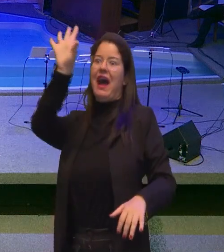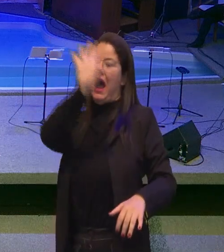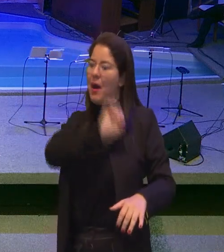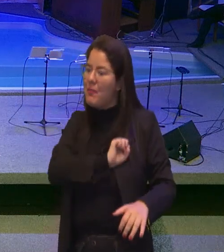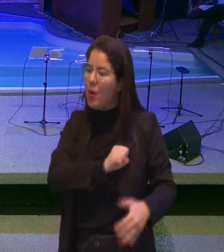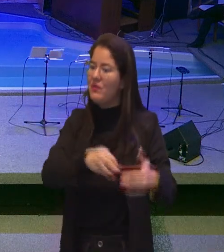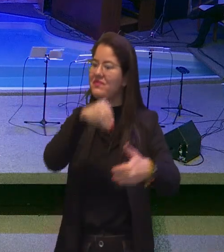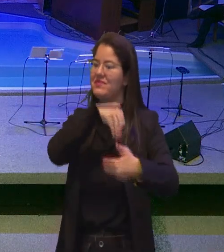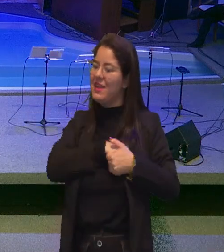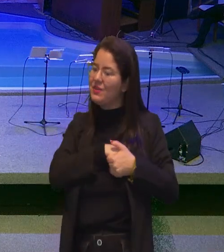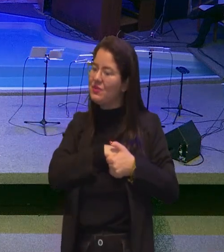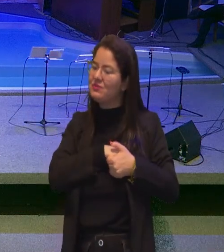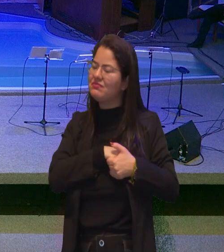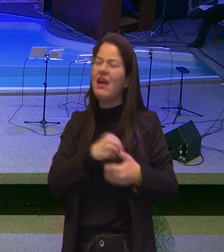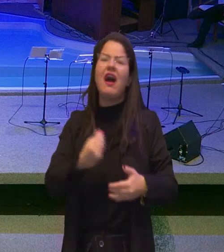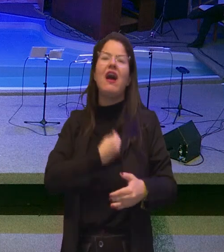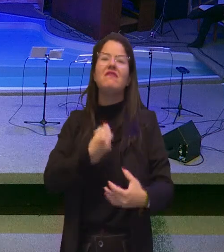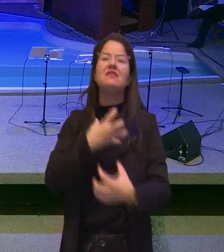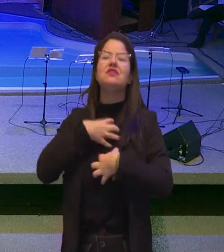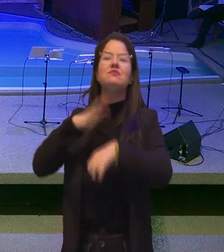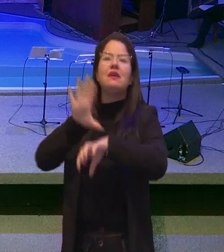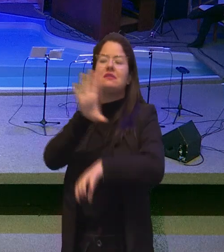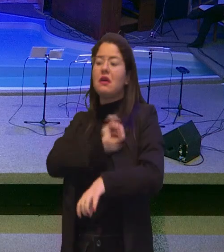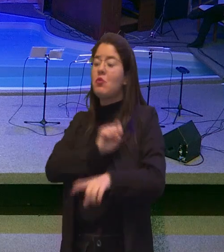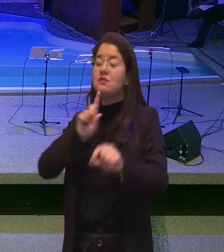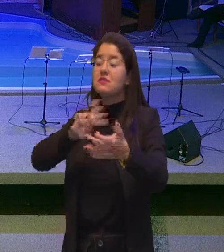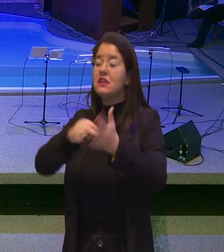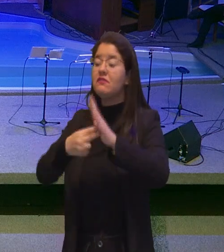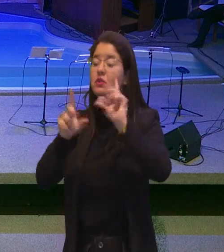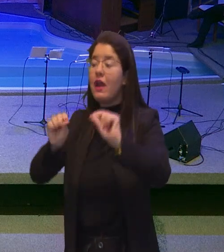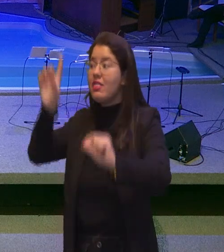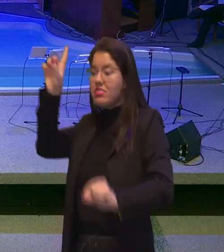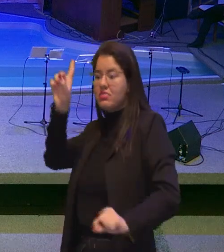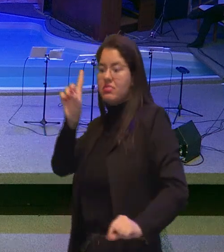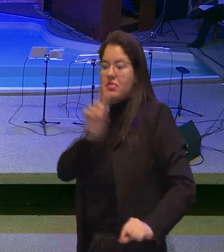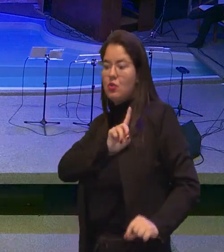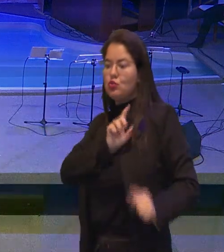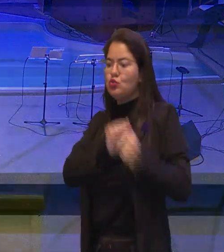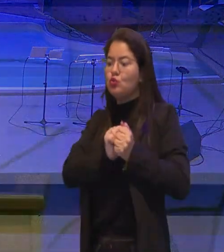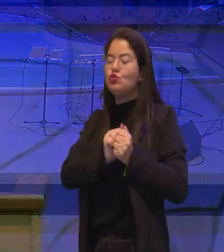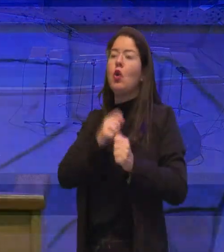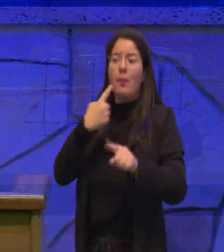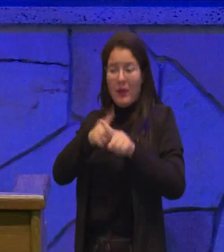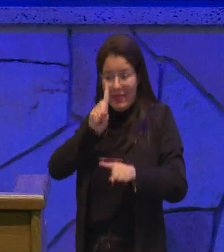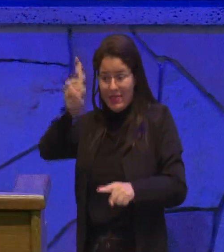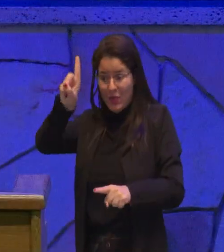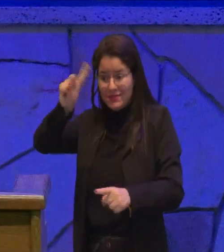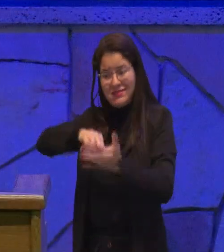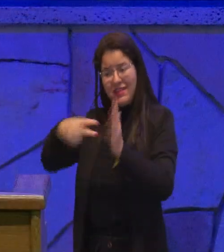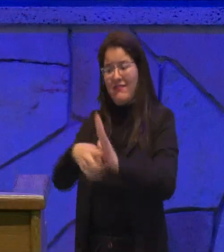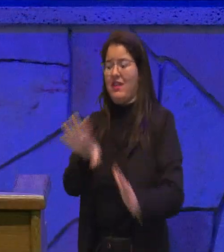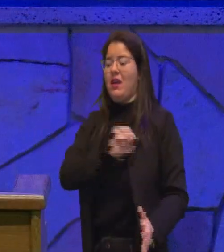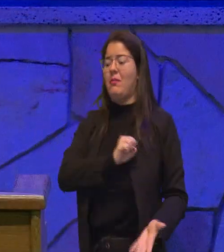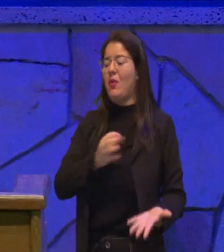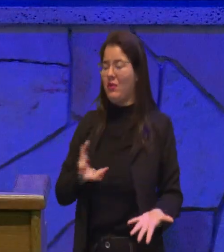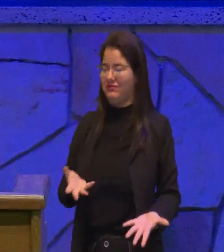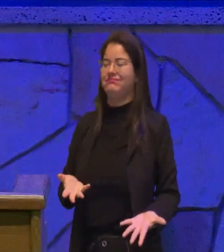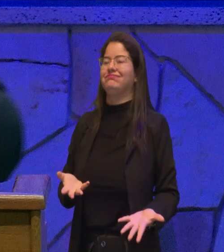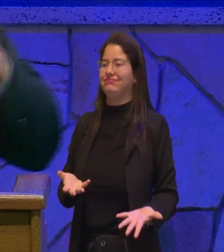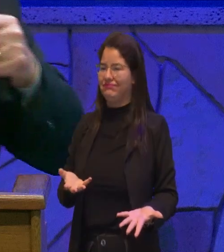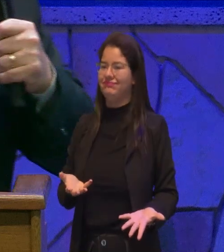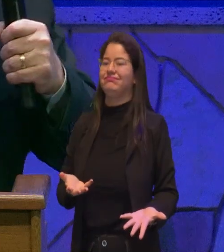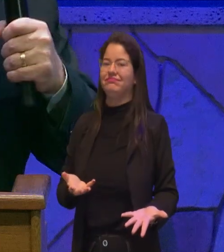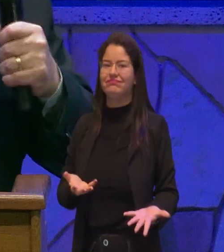a vida com mais amor é a vida com mais Deus, porque Deus é amor. E por que nós